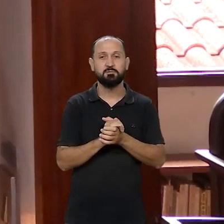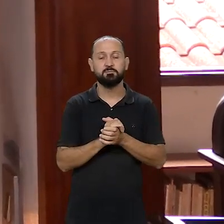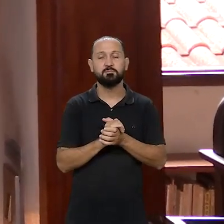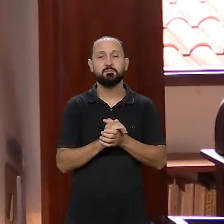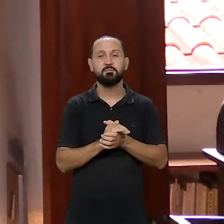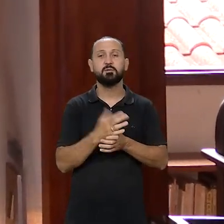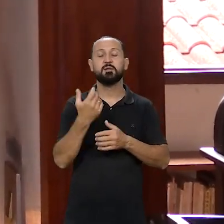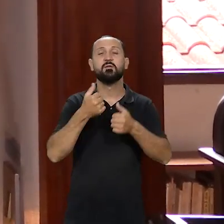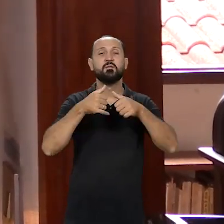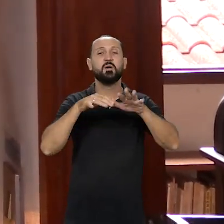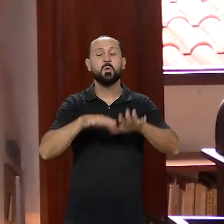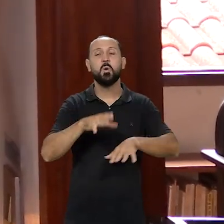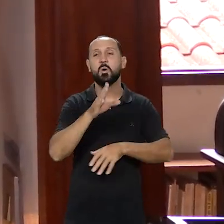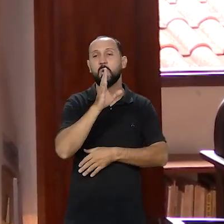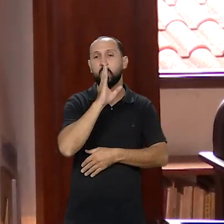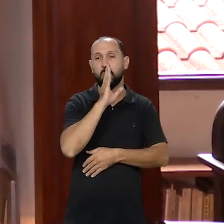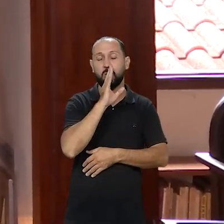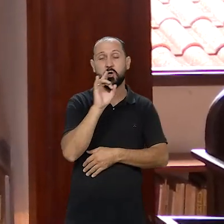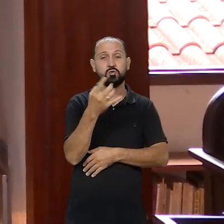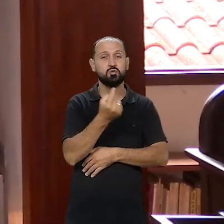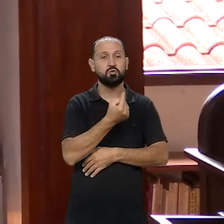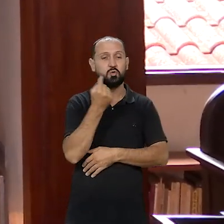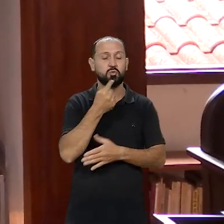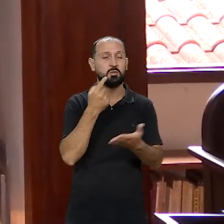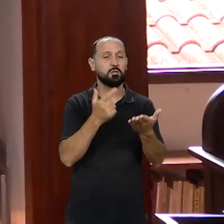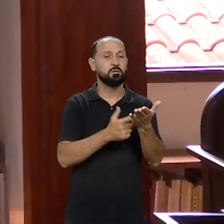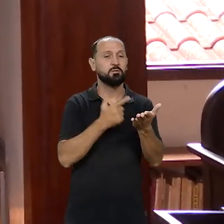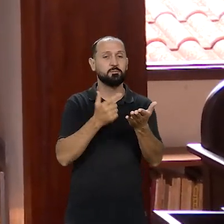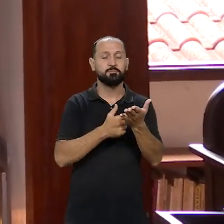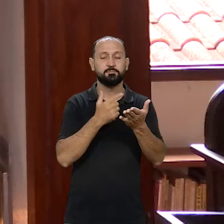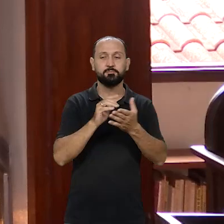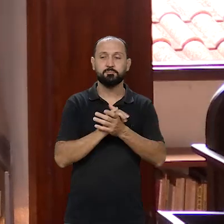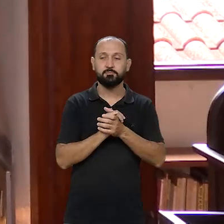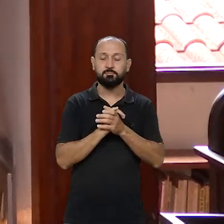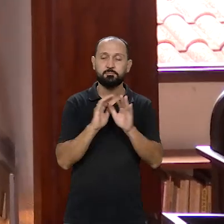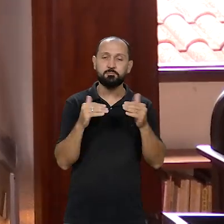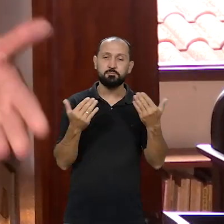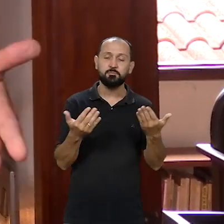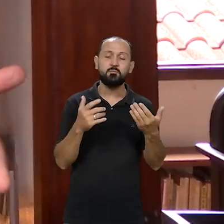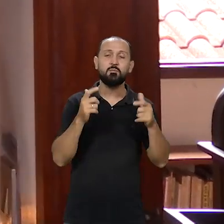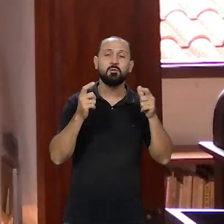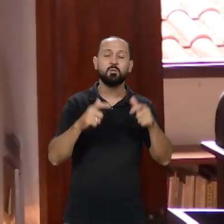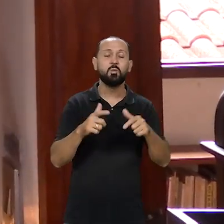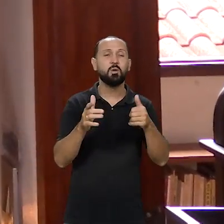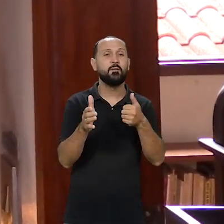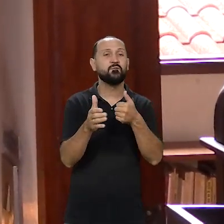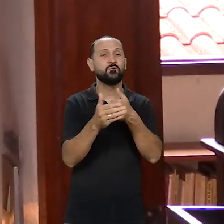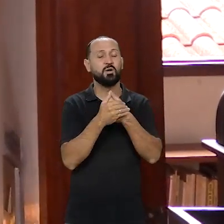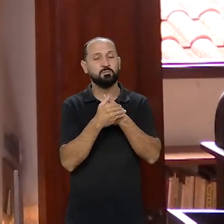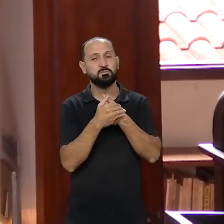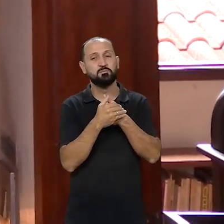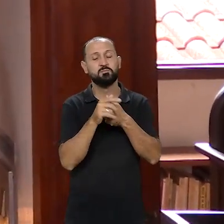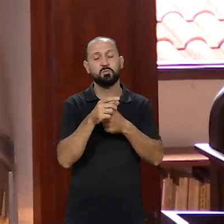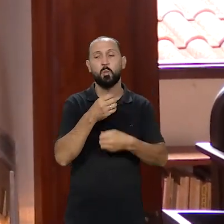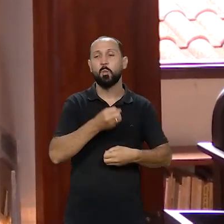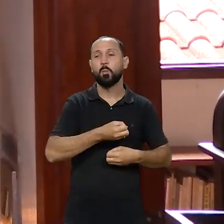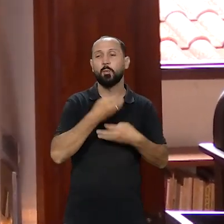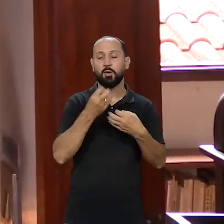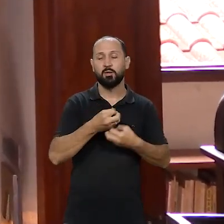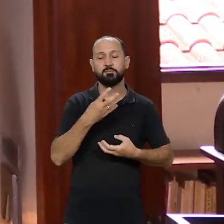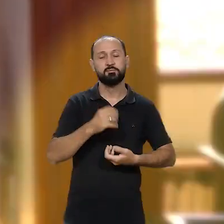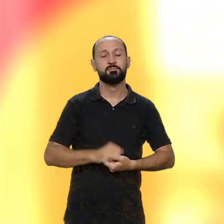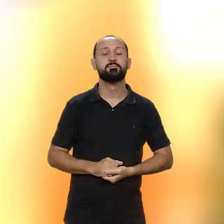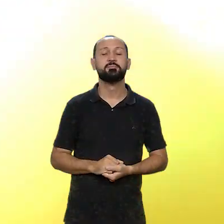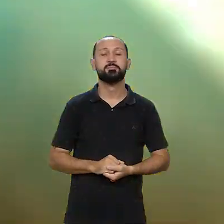incomodado. Ele gostava de permanecer aqui em silêncio, só ele com os livros. Enfim, né, um refúgio aí do